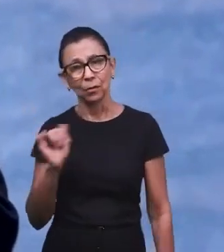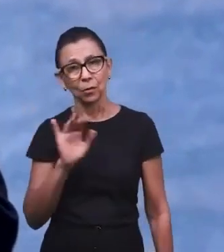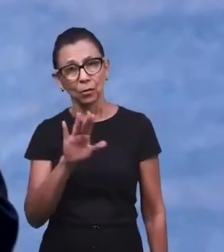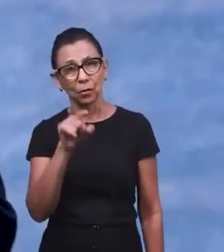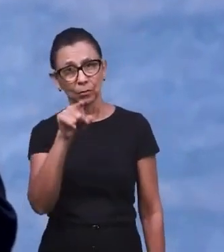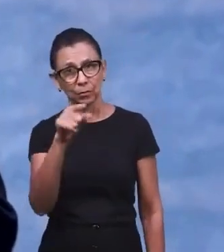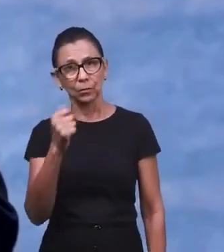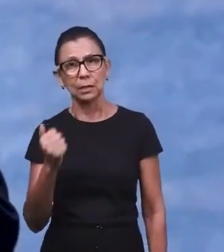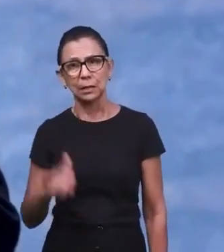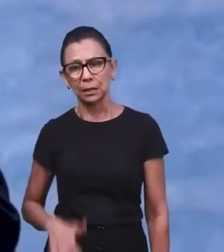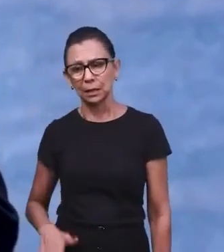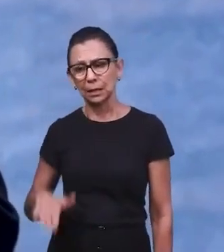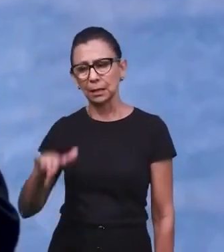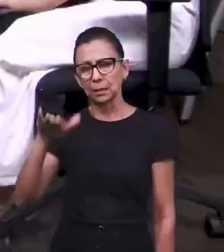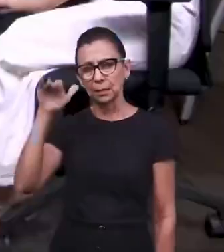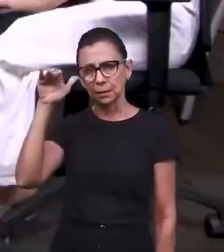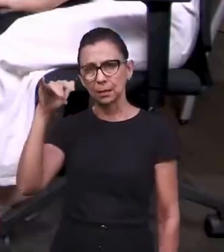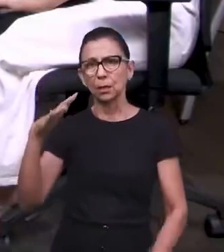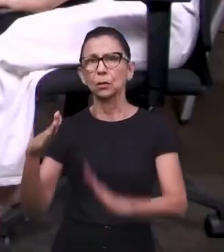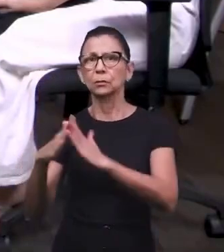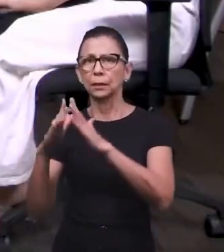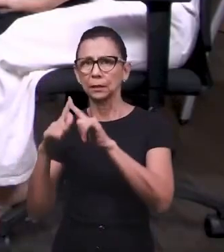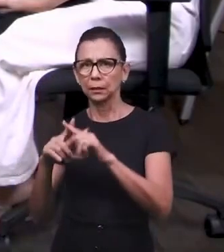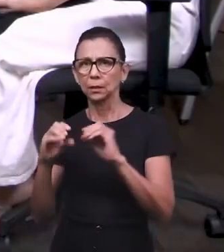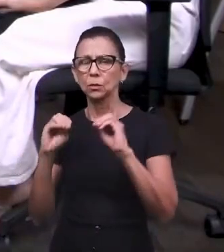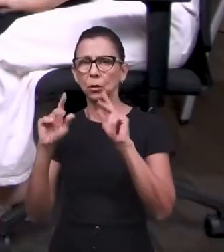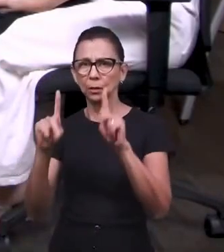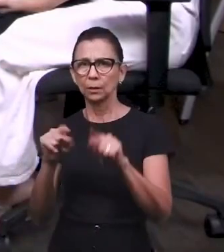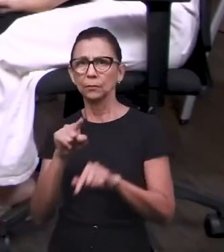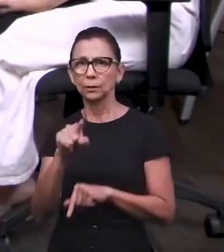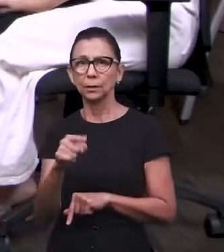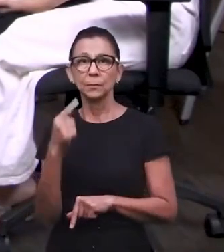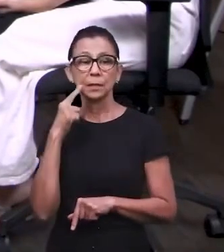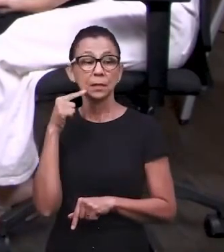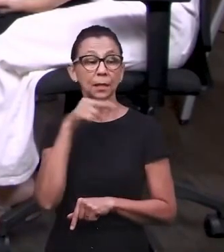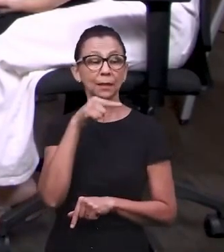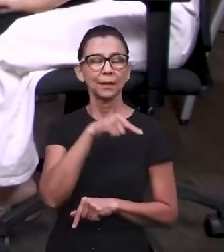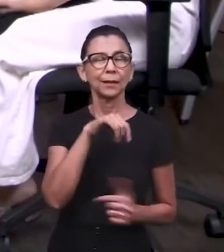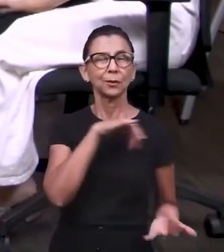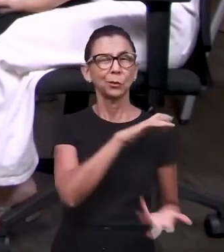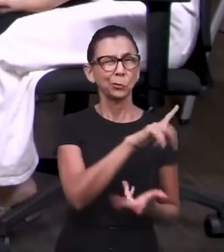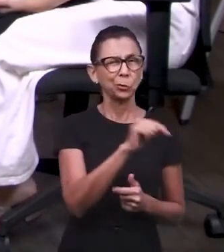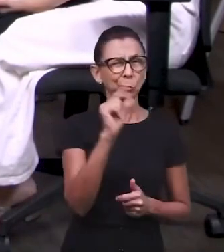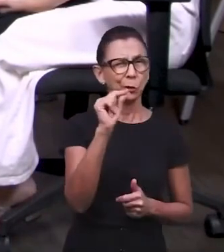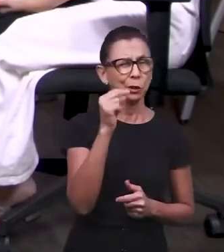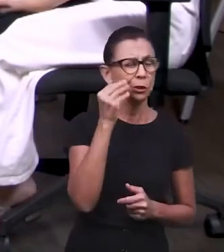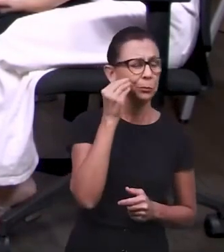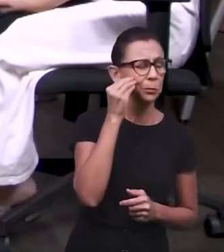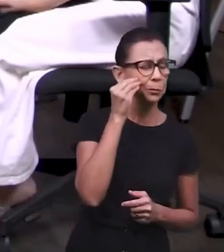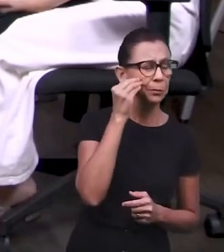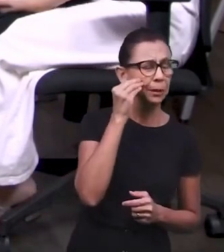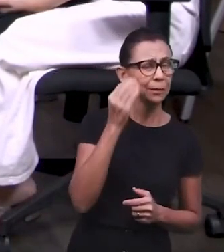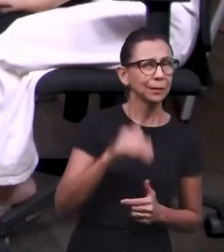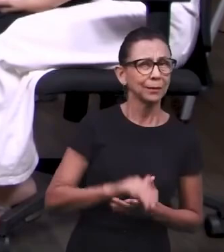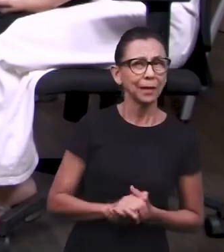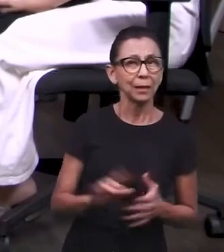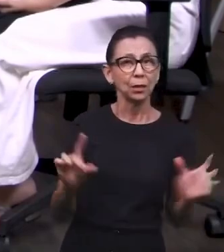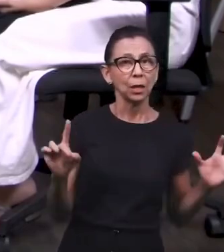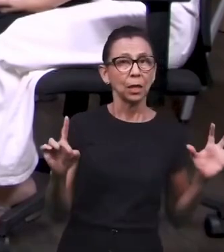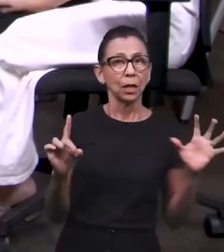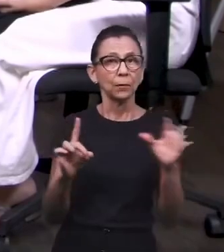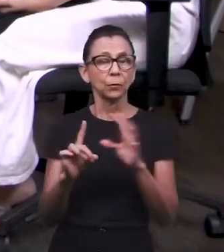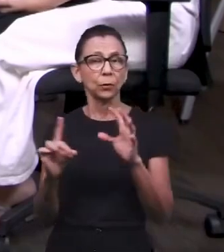agora você tem que conhecer o mundo você tem que experimentar o mundo então isso é o deus desse século então ele ele quer cegar o entendimento